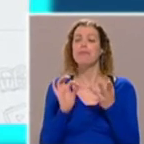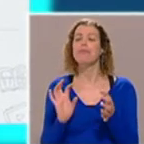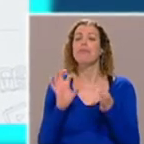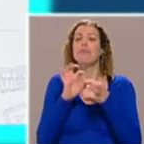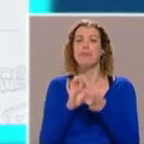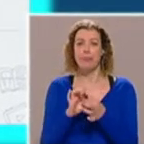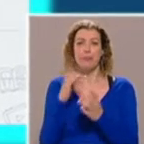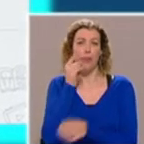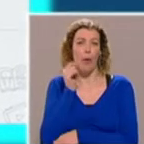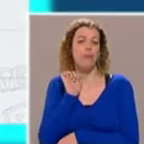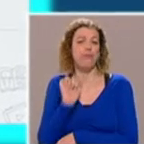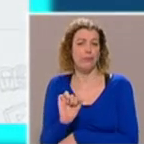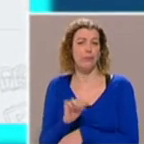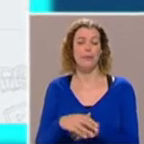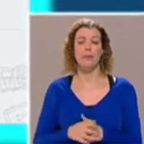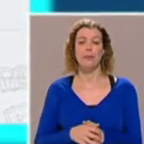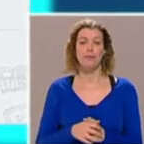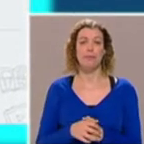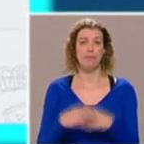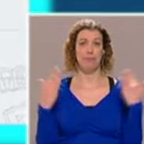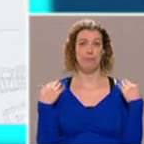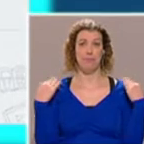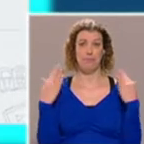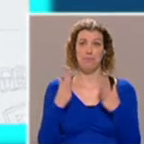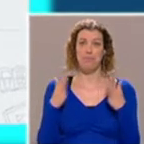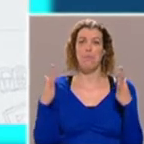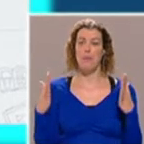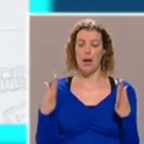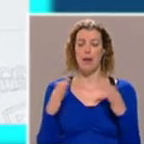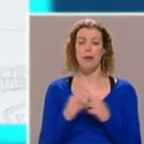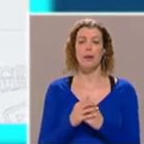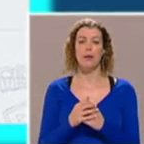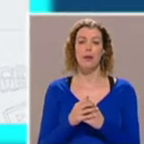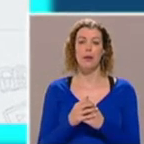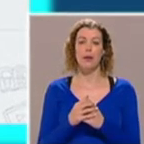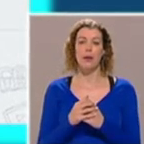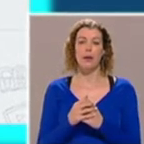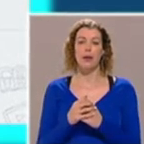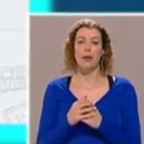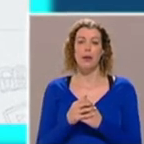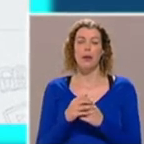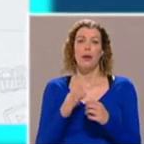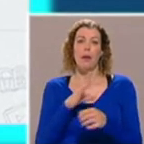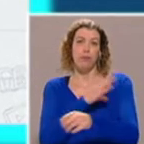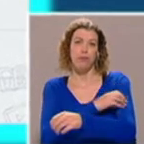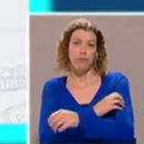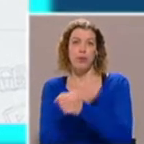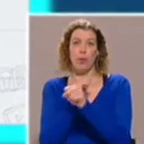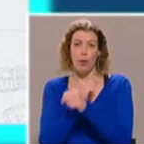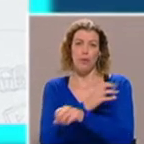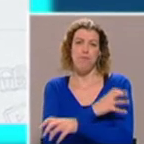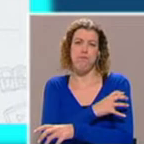patentes no sexo masculino? O alargamento dos ombros, o aumento da massa muscular e